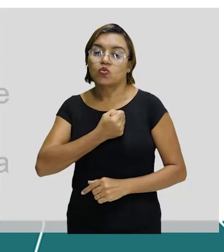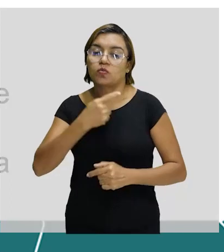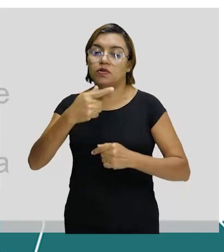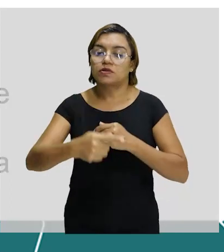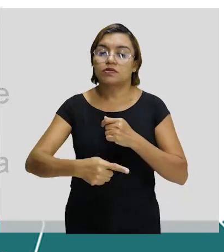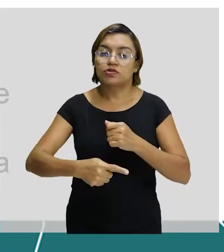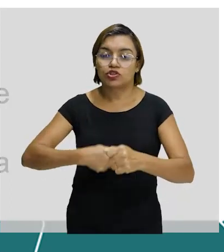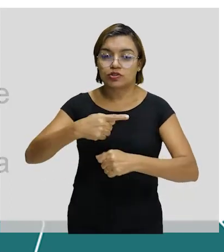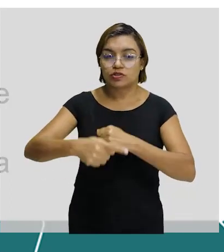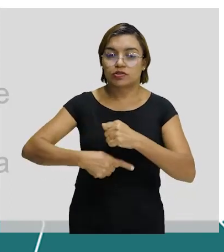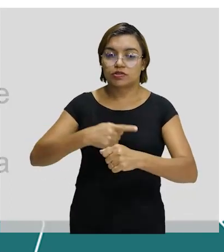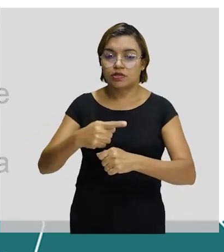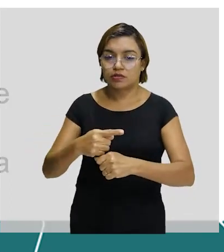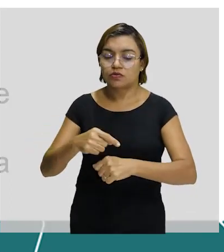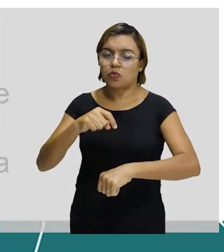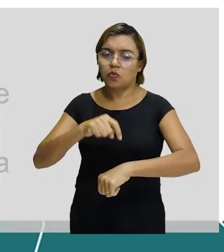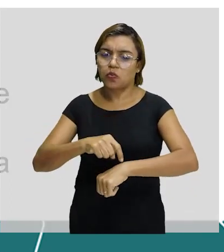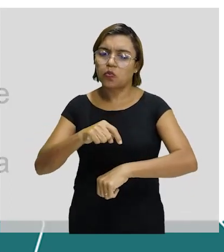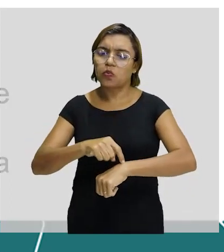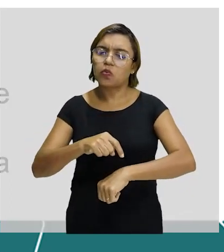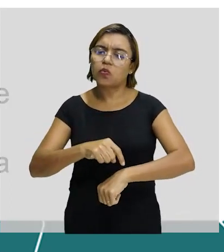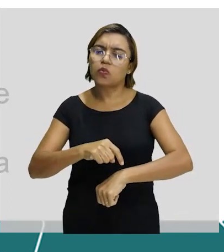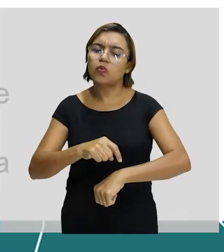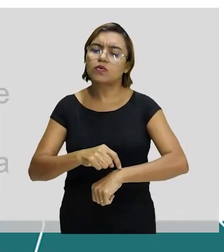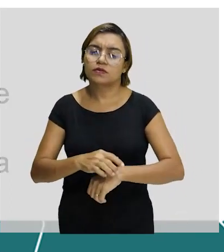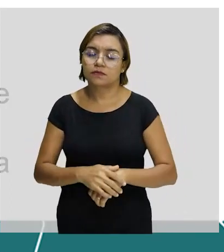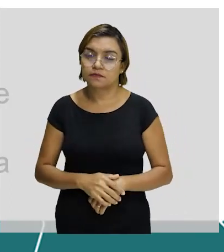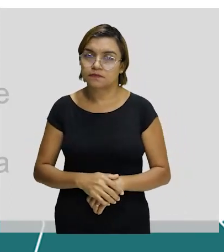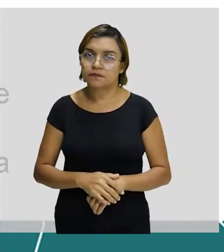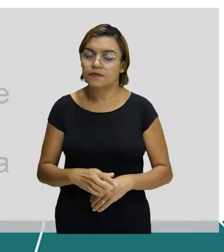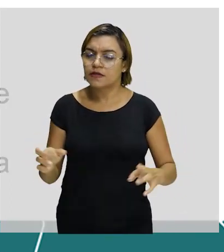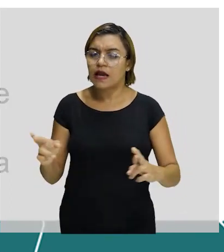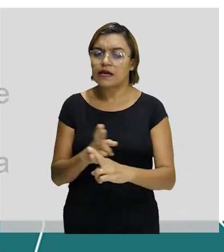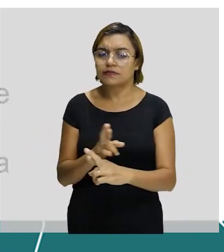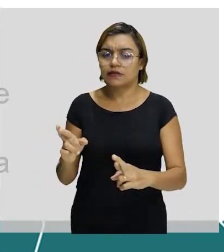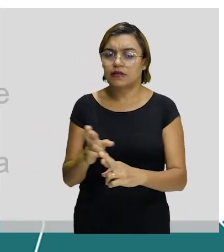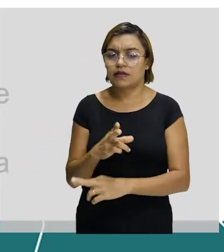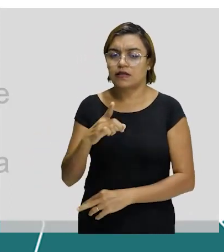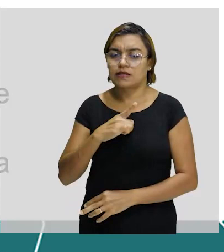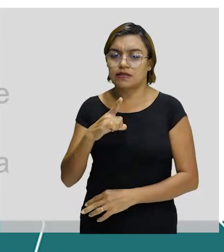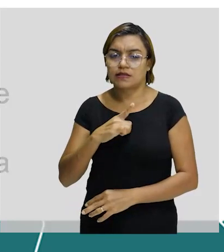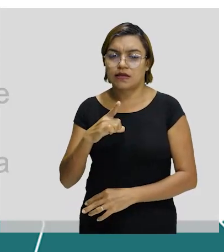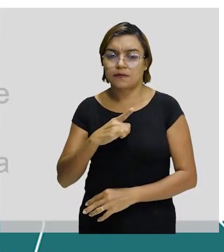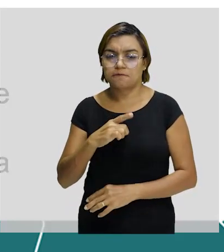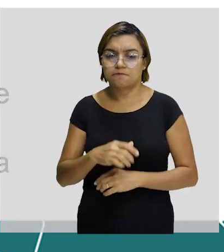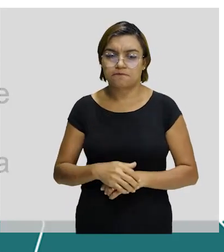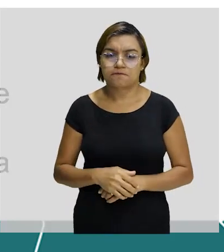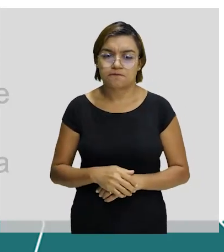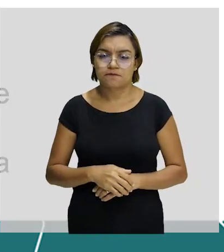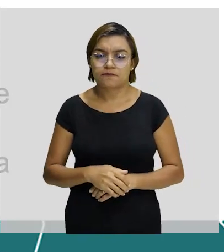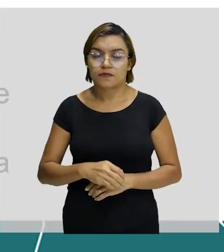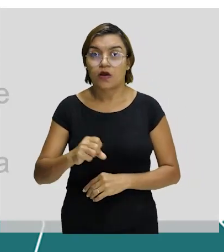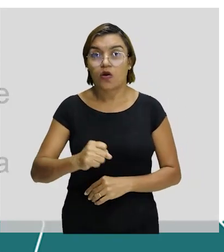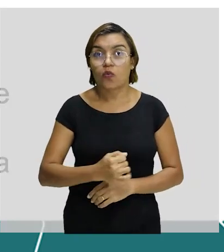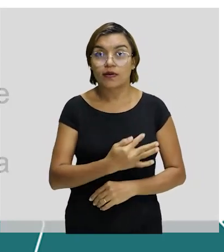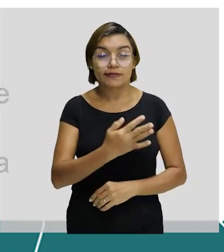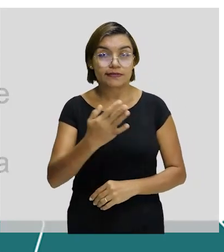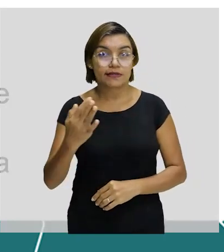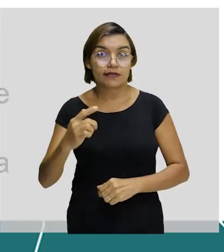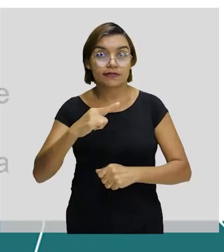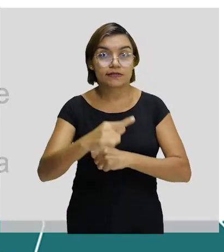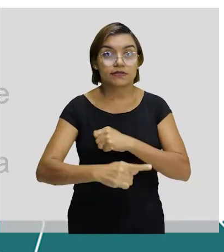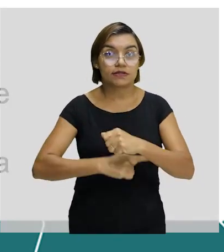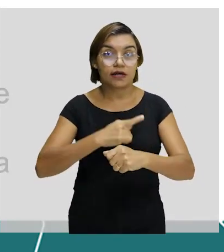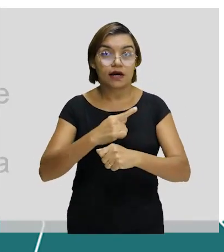uma determinada faixa de tempo. Nessa relação, temos que, quanto maior for a quantidade de átomos